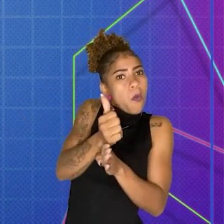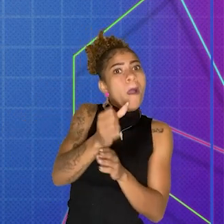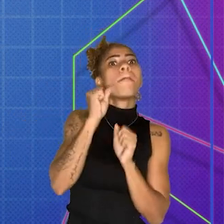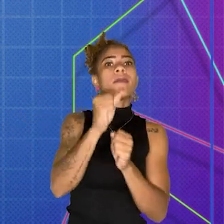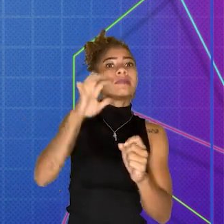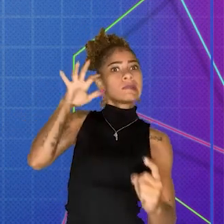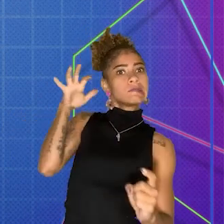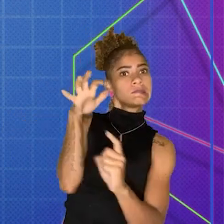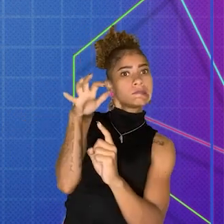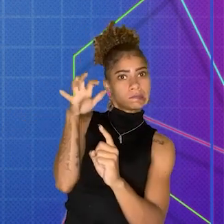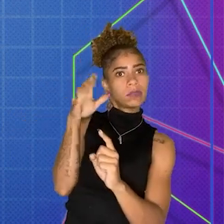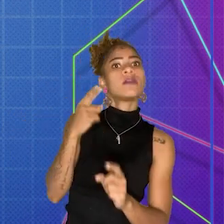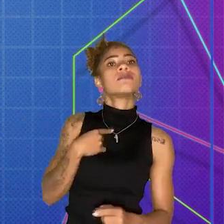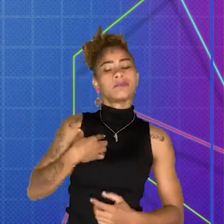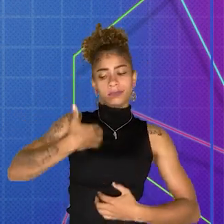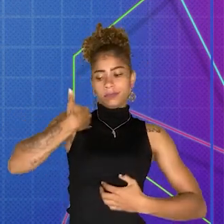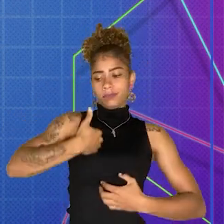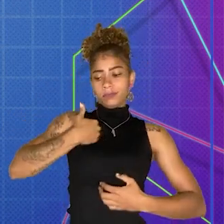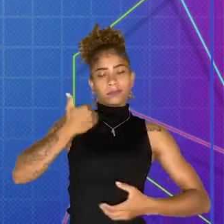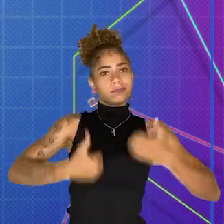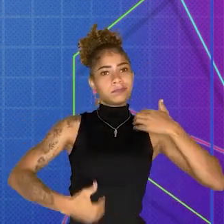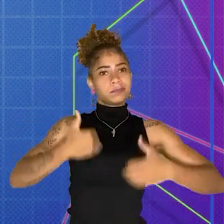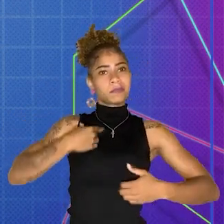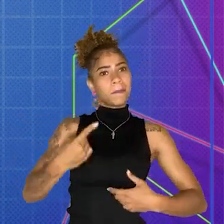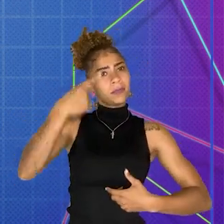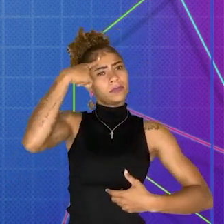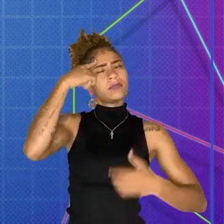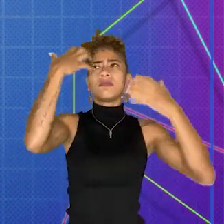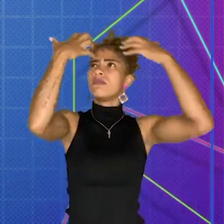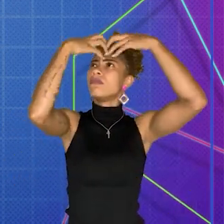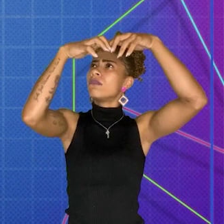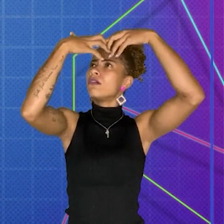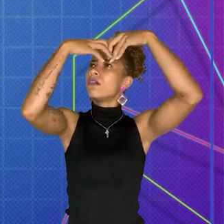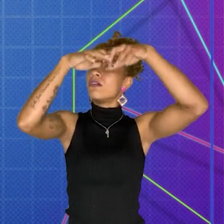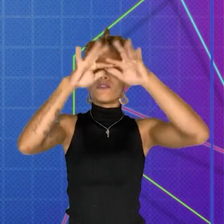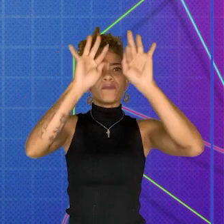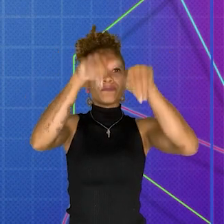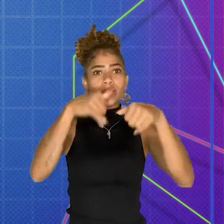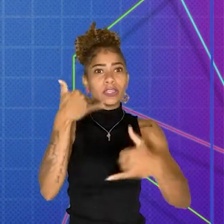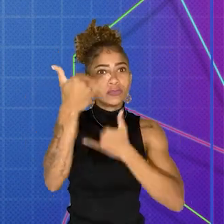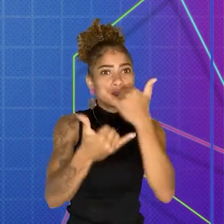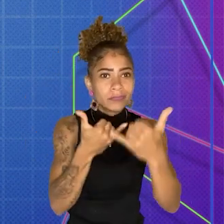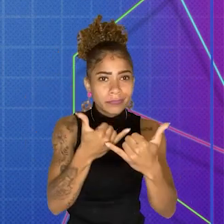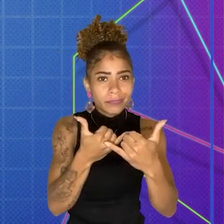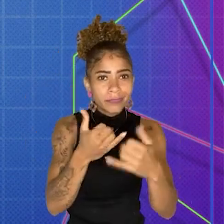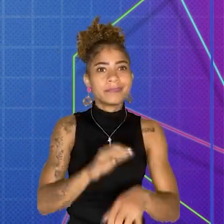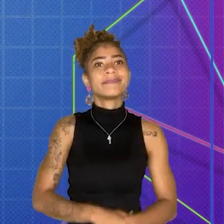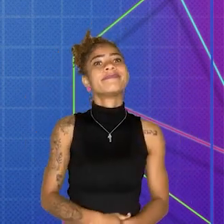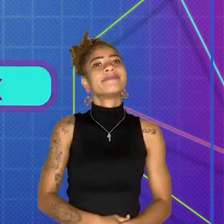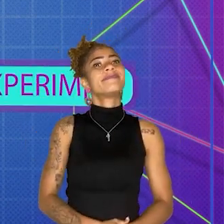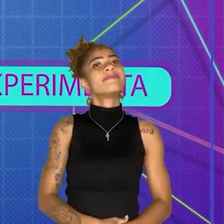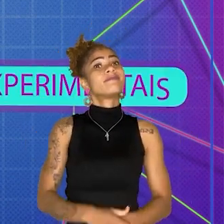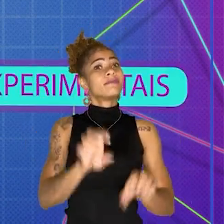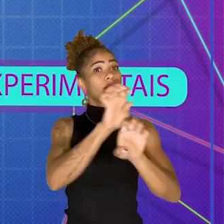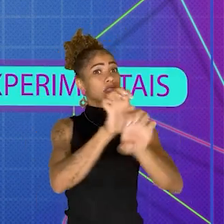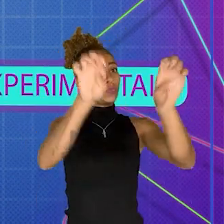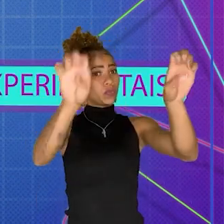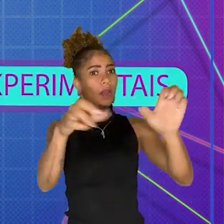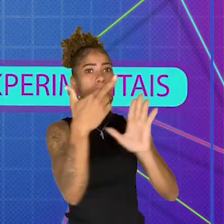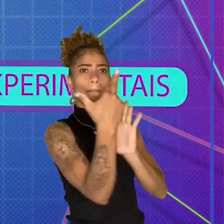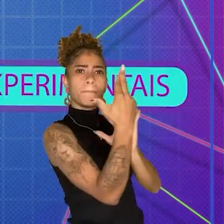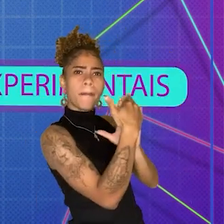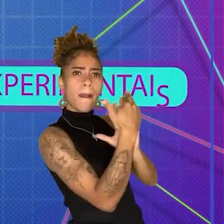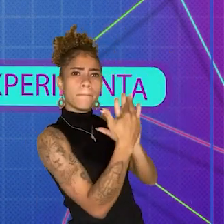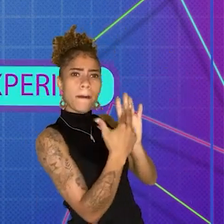pode ter um impacto mais forte no jogador e deixá-lo pensando sobre o que aconteceu depois de terminar o jogo. Estrutura de roteiro